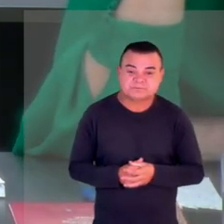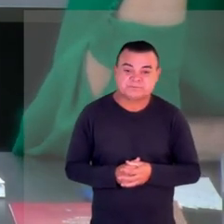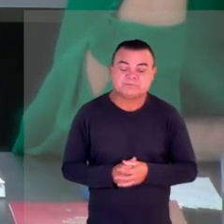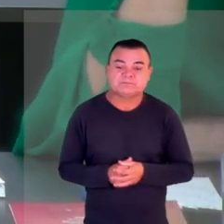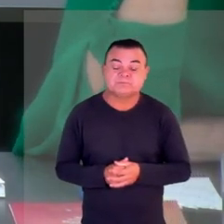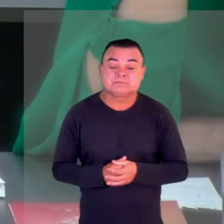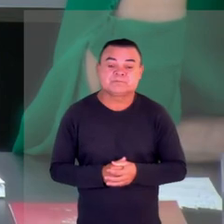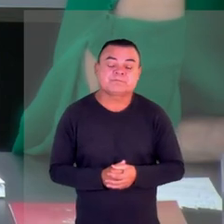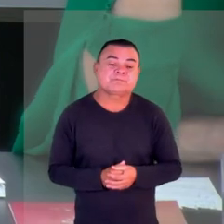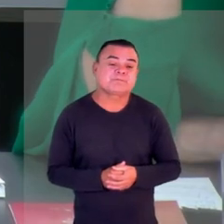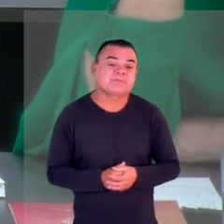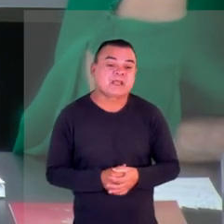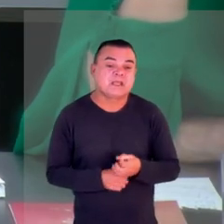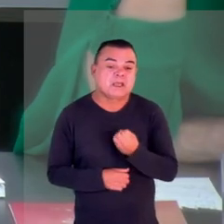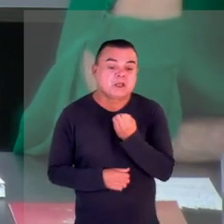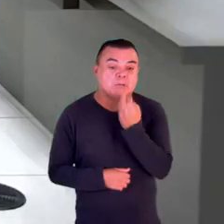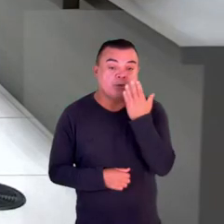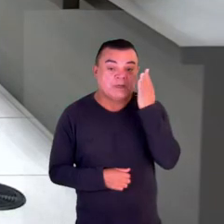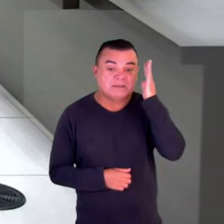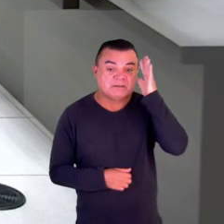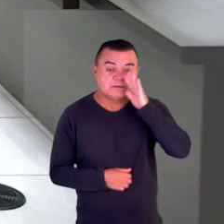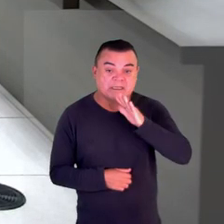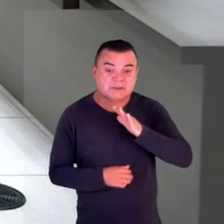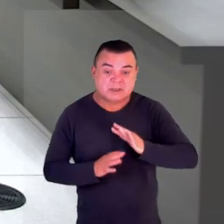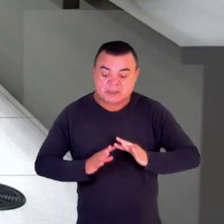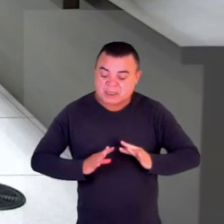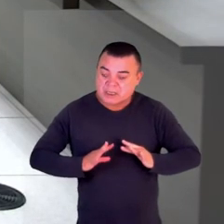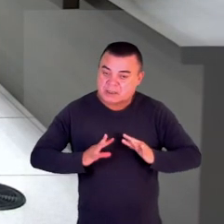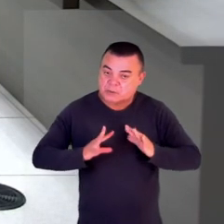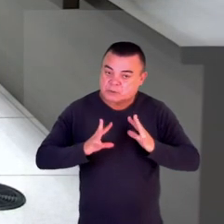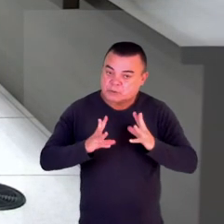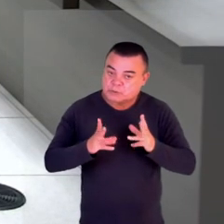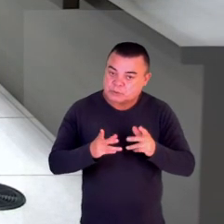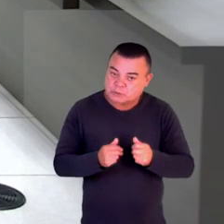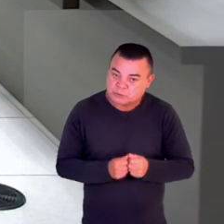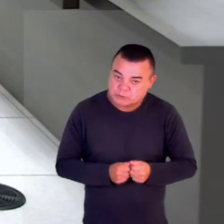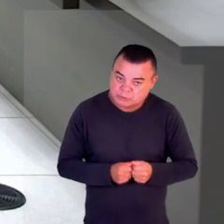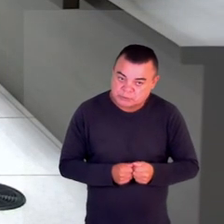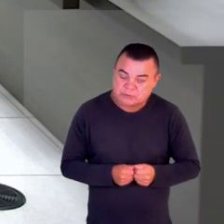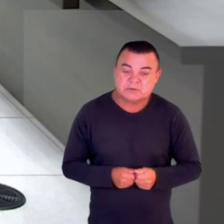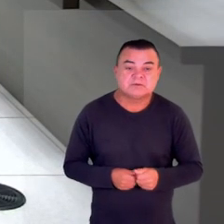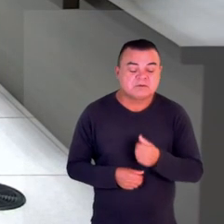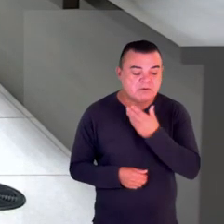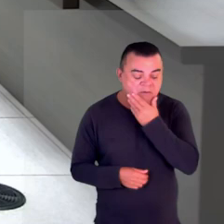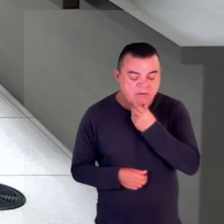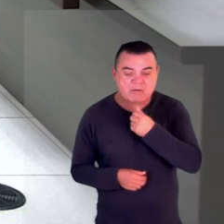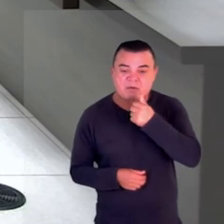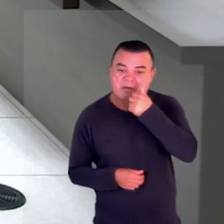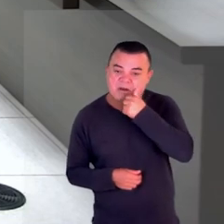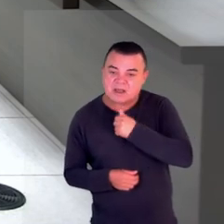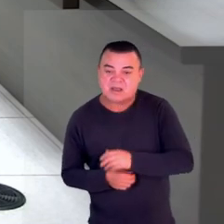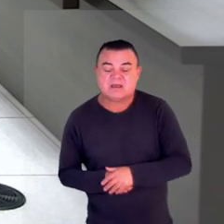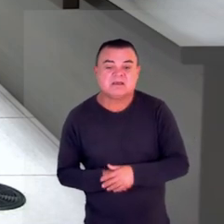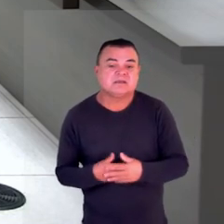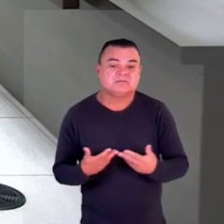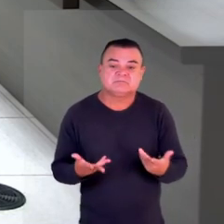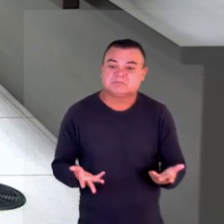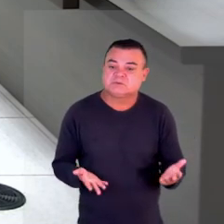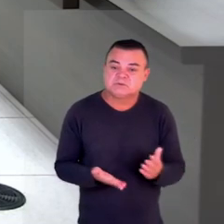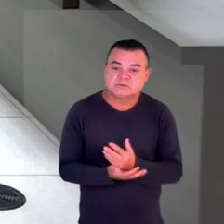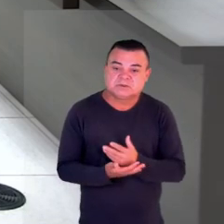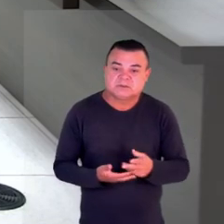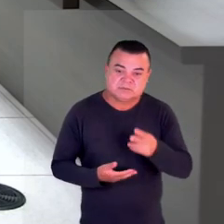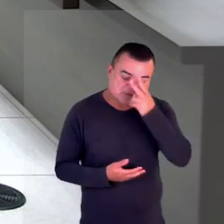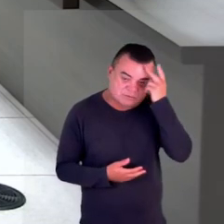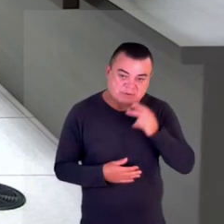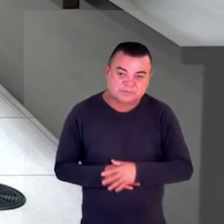tá bom boa tarde a todas a todos e a todes é uma alegria muito grande a gente tá